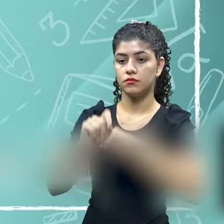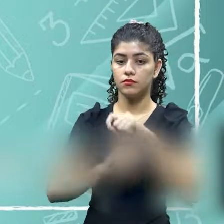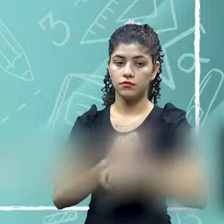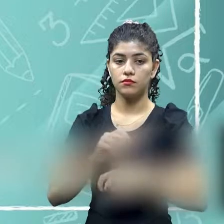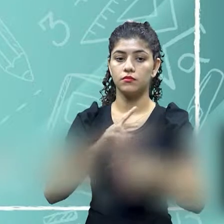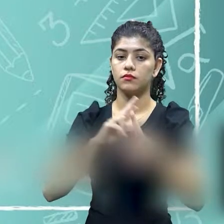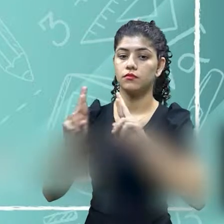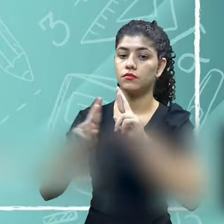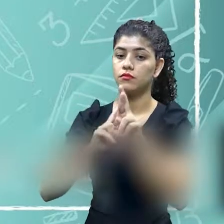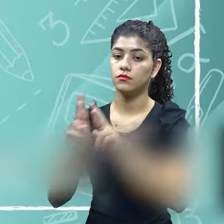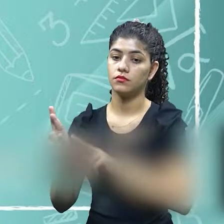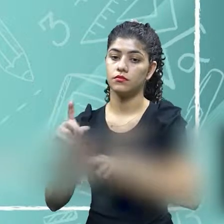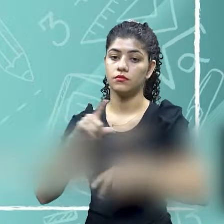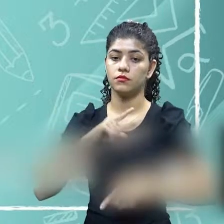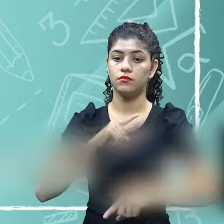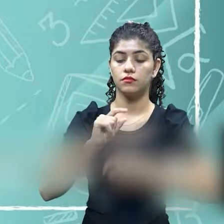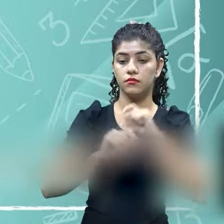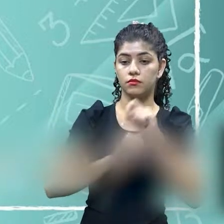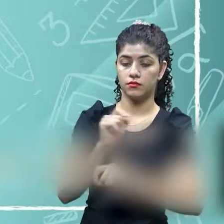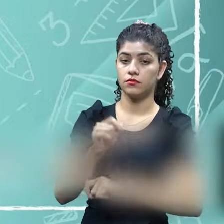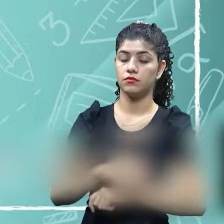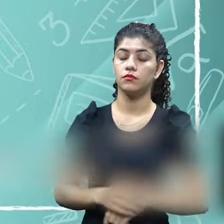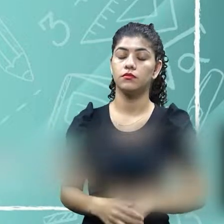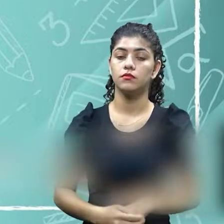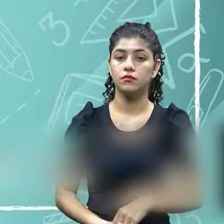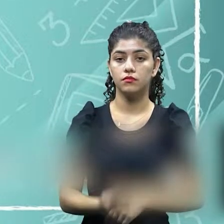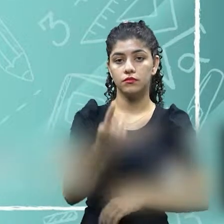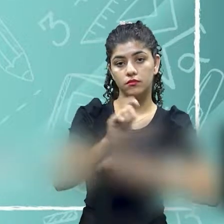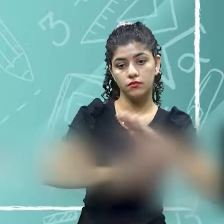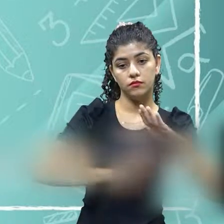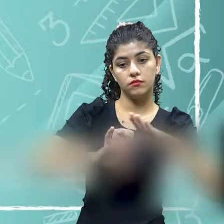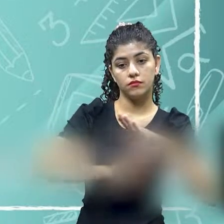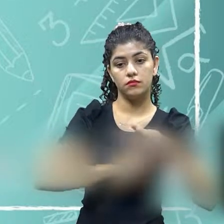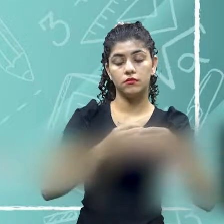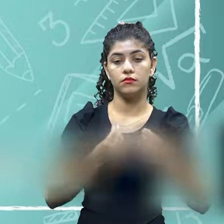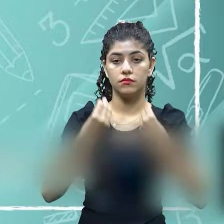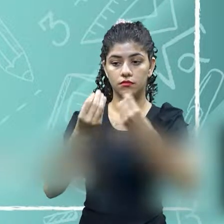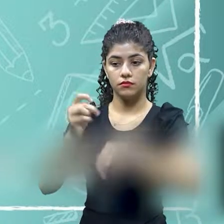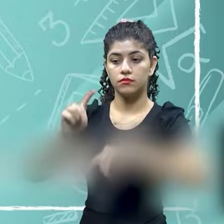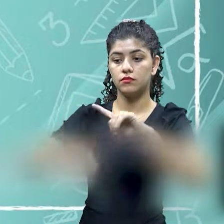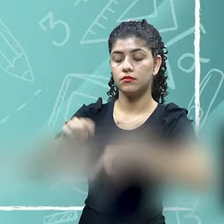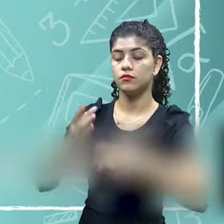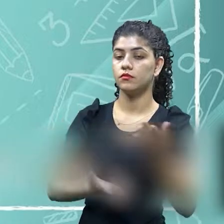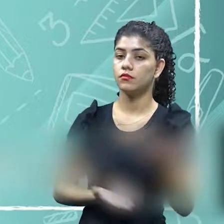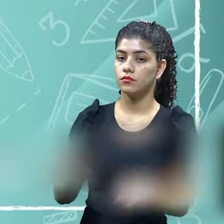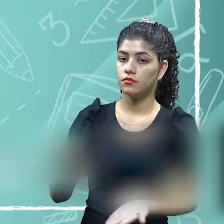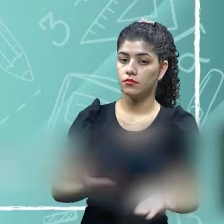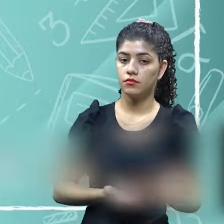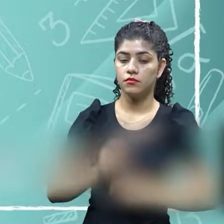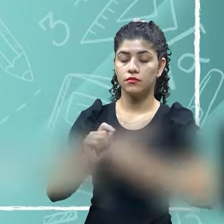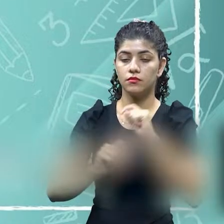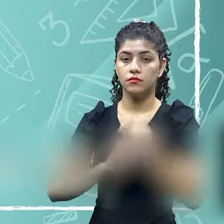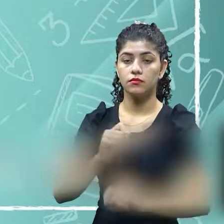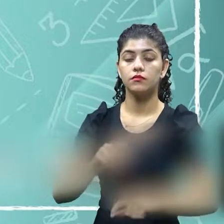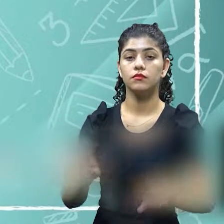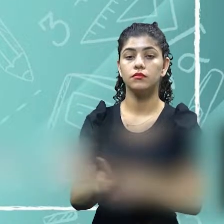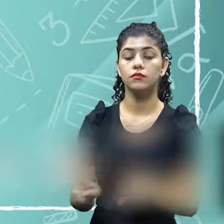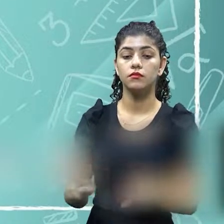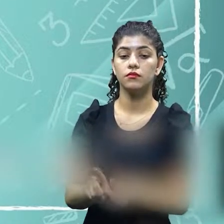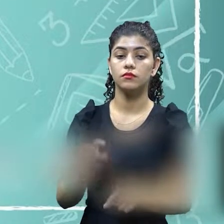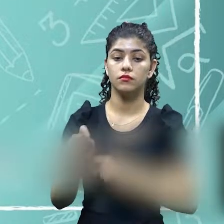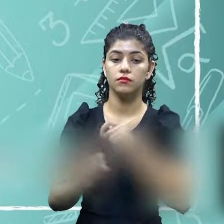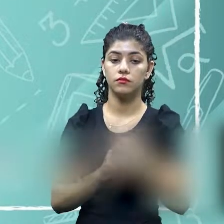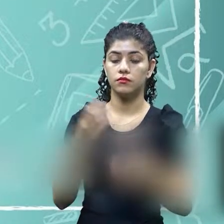de atividades interrelacionadas que permitirão a uma empresa ofertar ao mercado um produto ou serviço. São parte